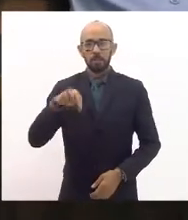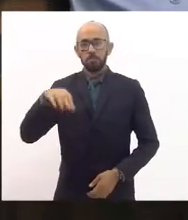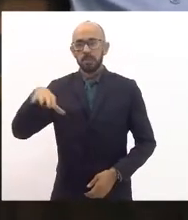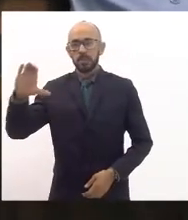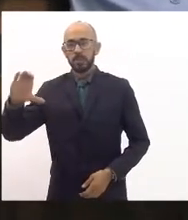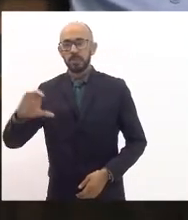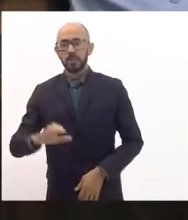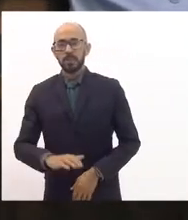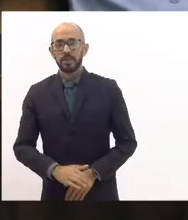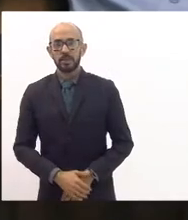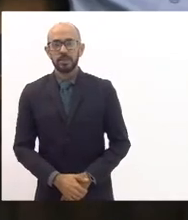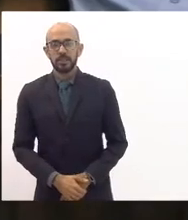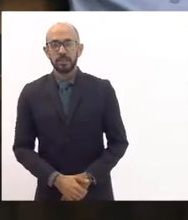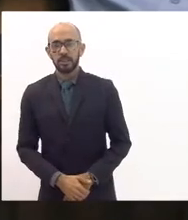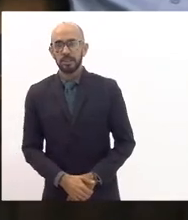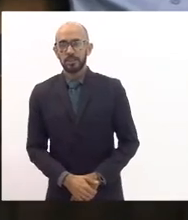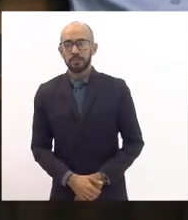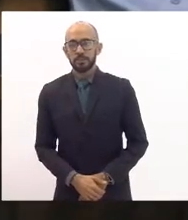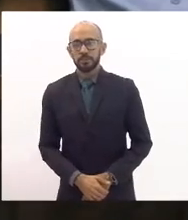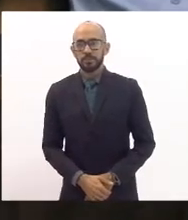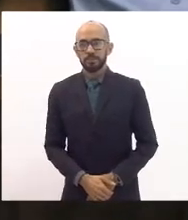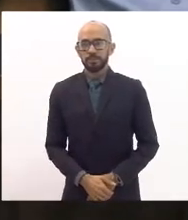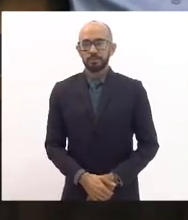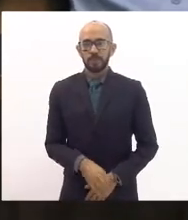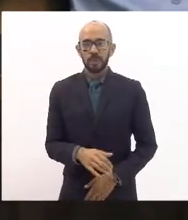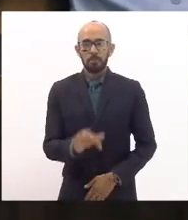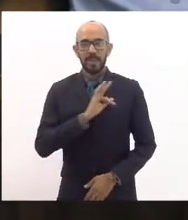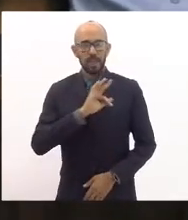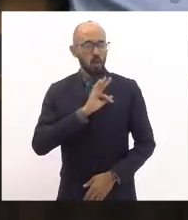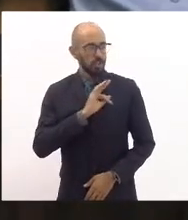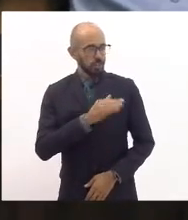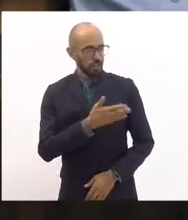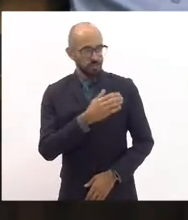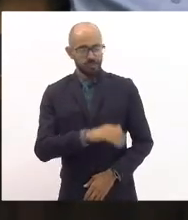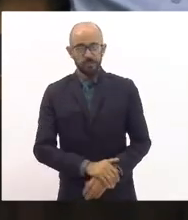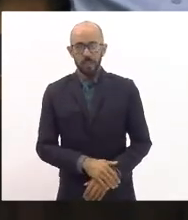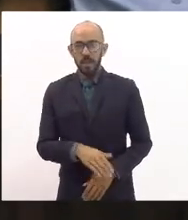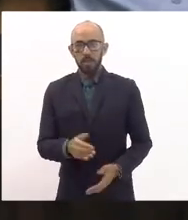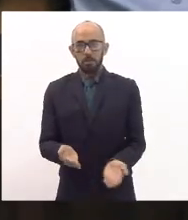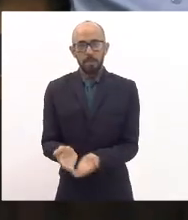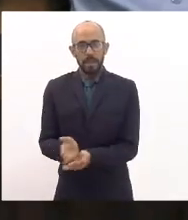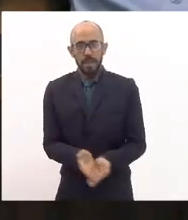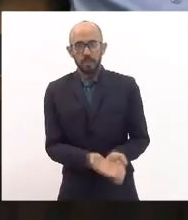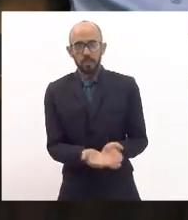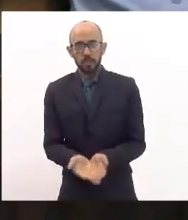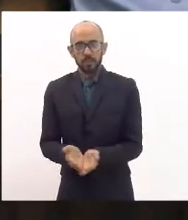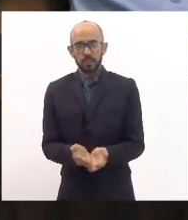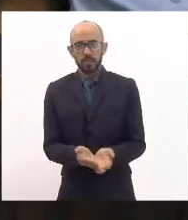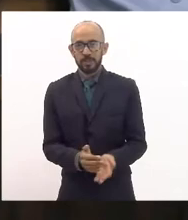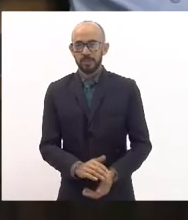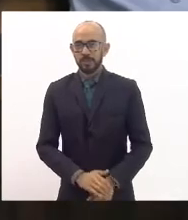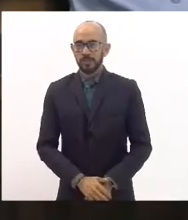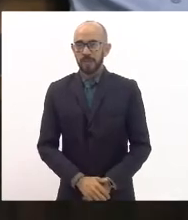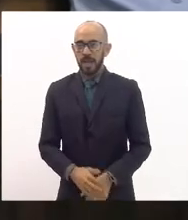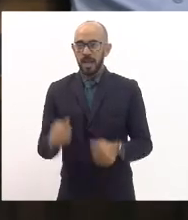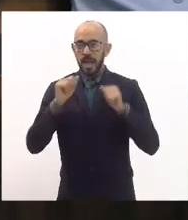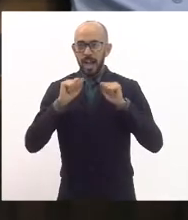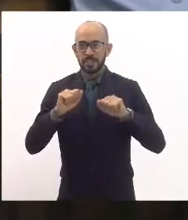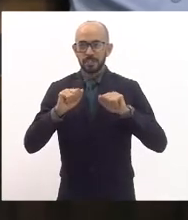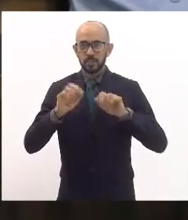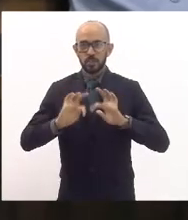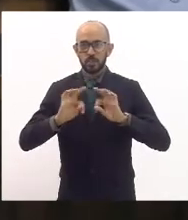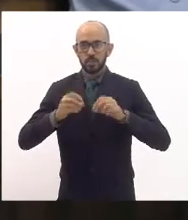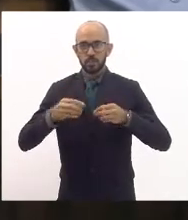minc o da Marta Rocha resultado do Bebeto assessores assessores